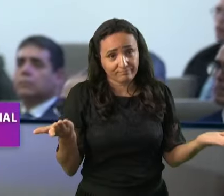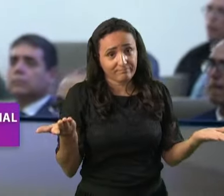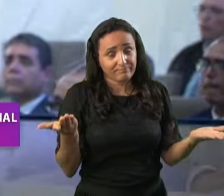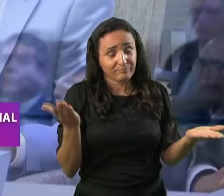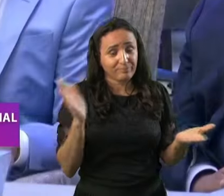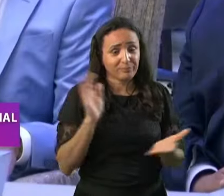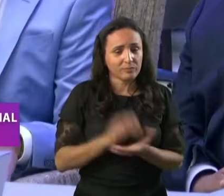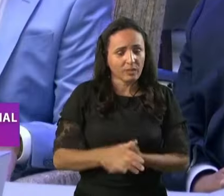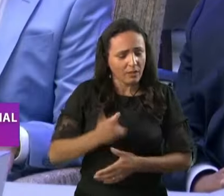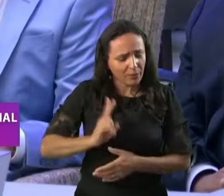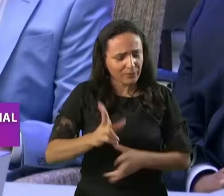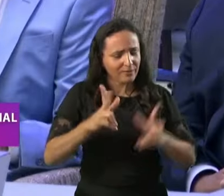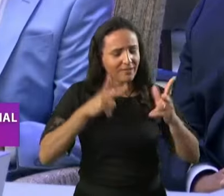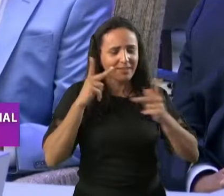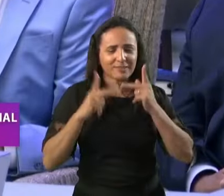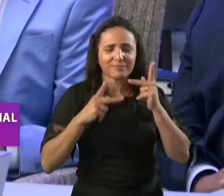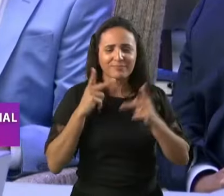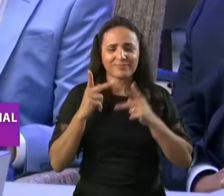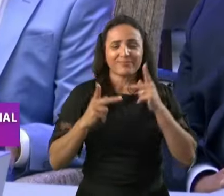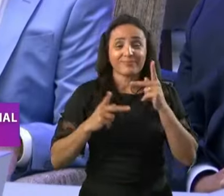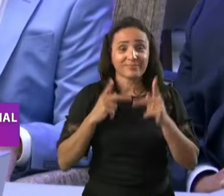movimentar? E eu continuo dizendo, olha,